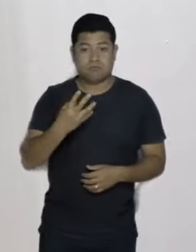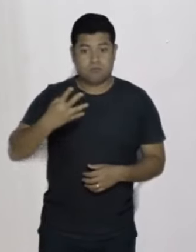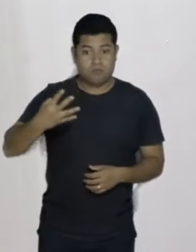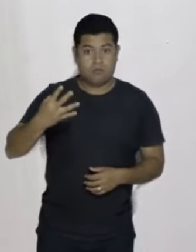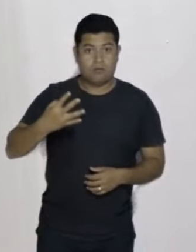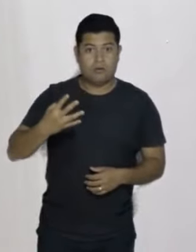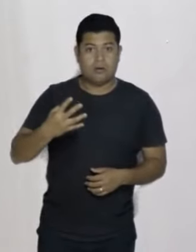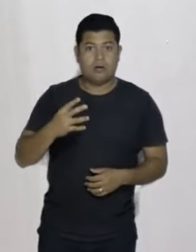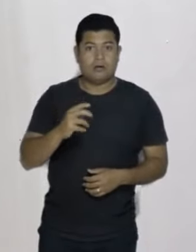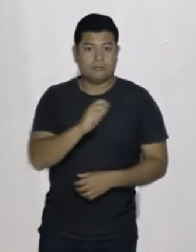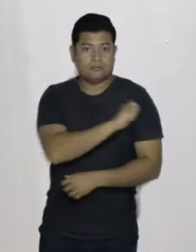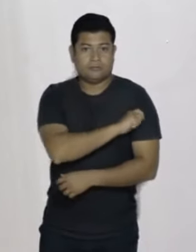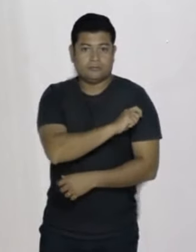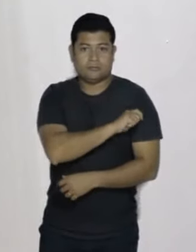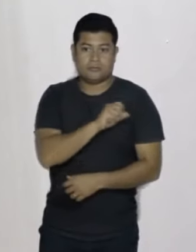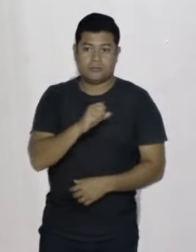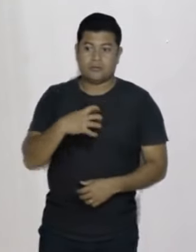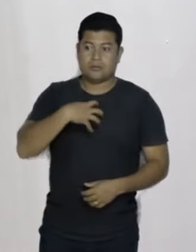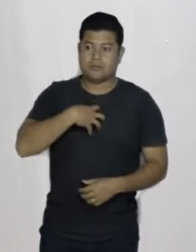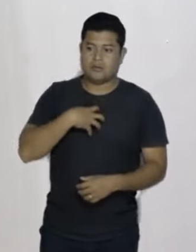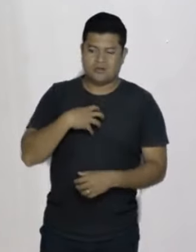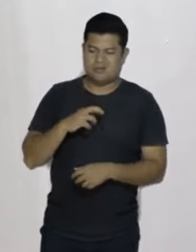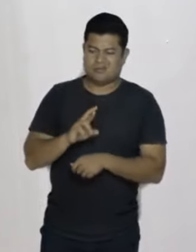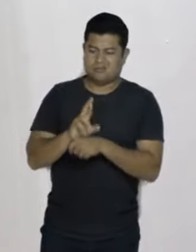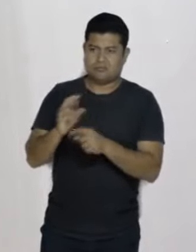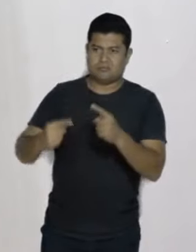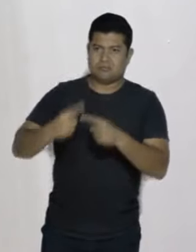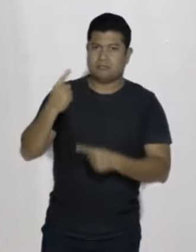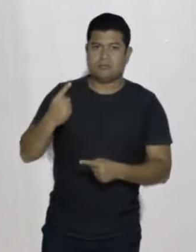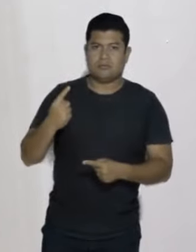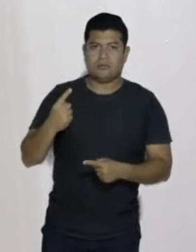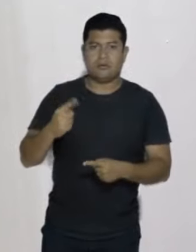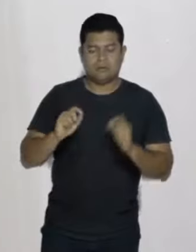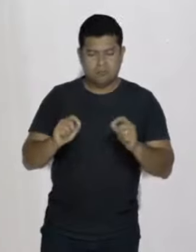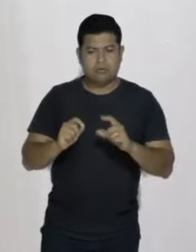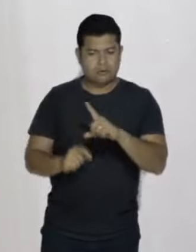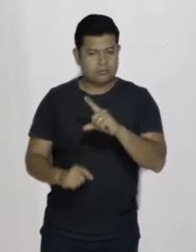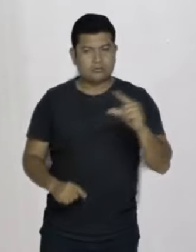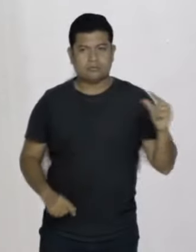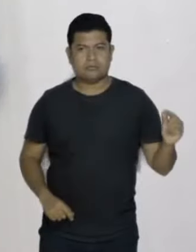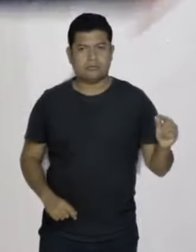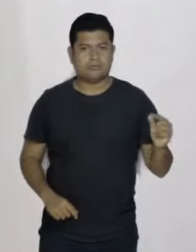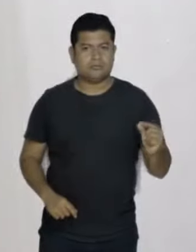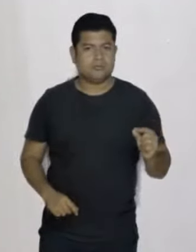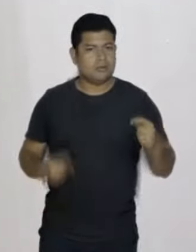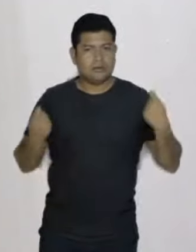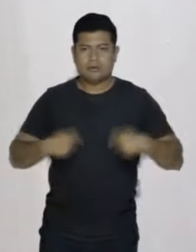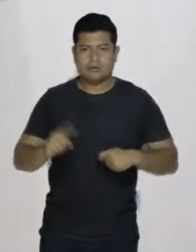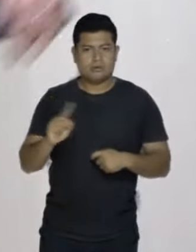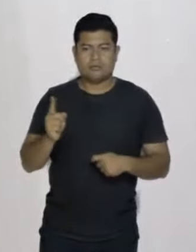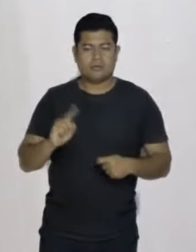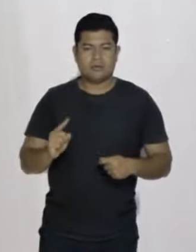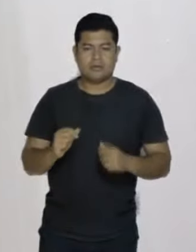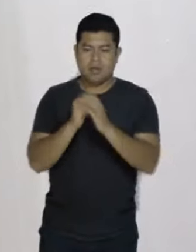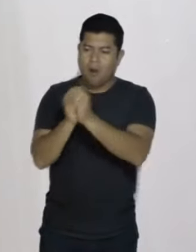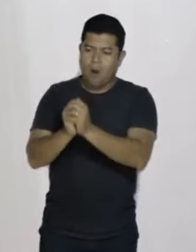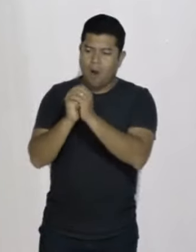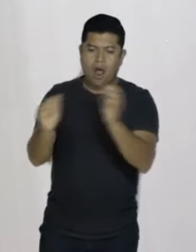representados pela oração sai não olha dispensa vai para sala vai